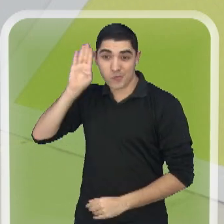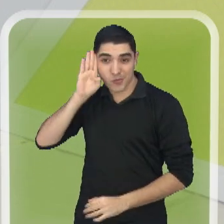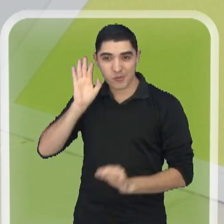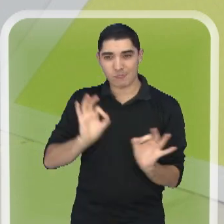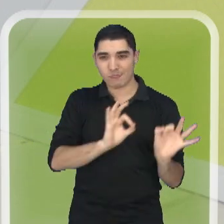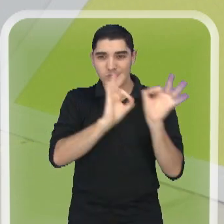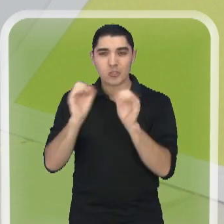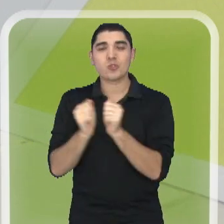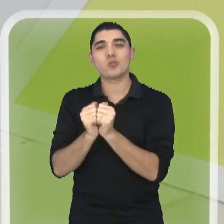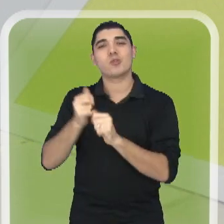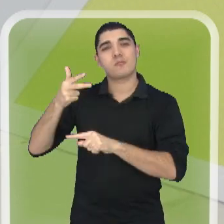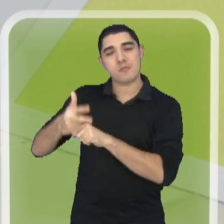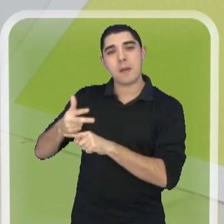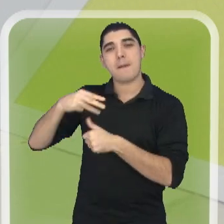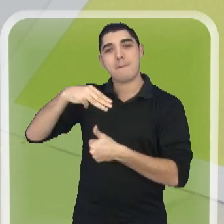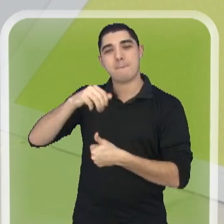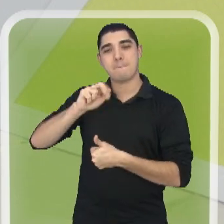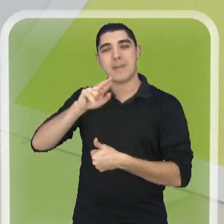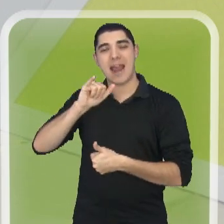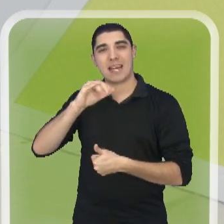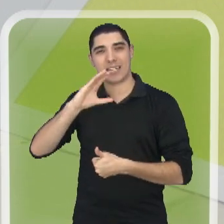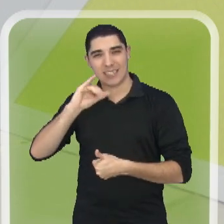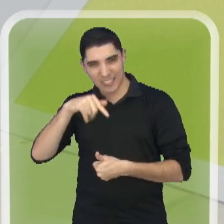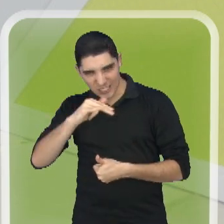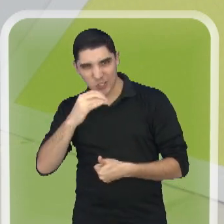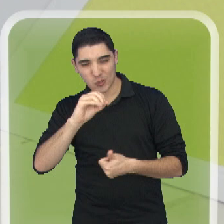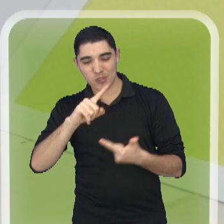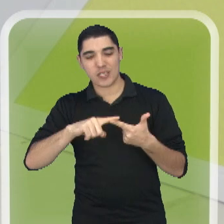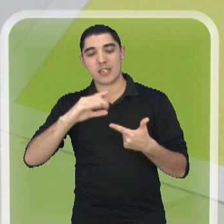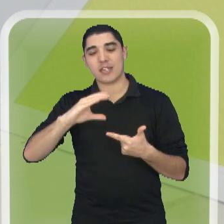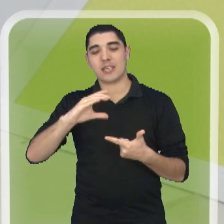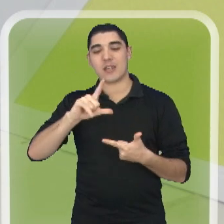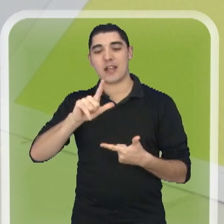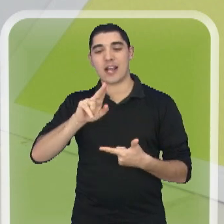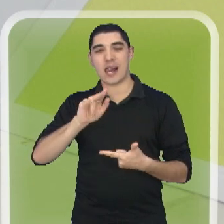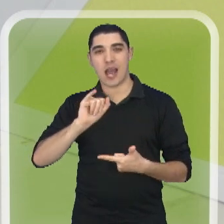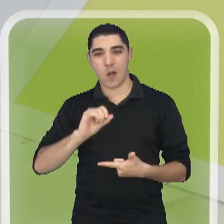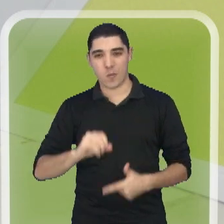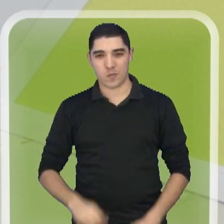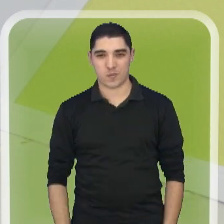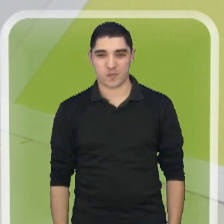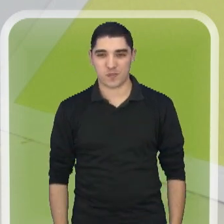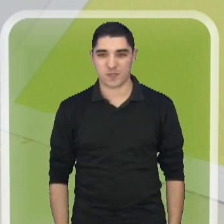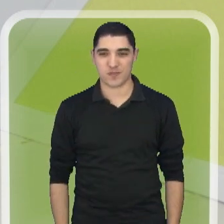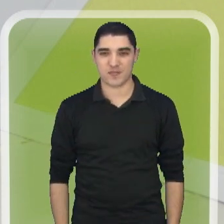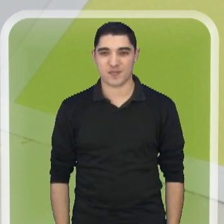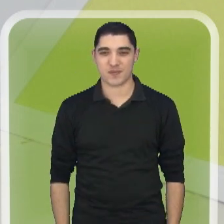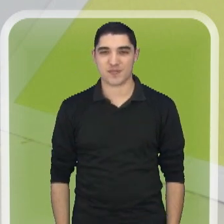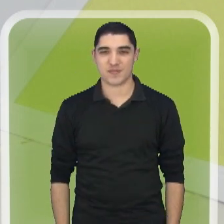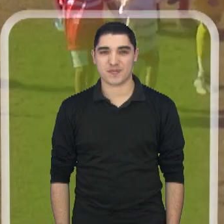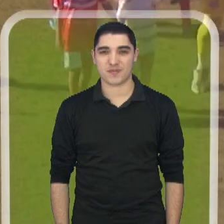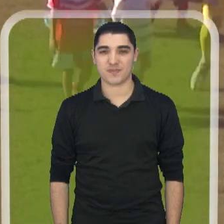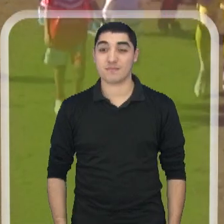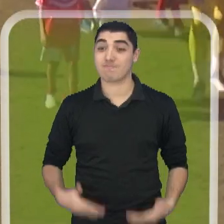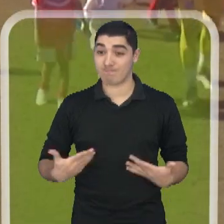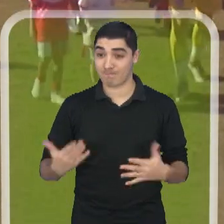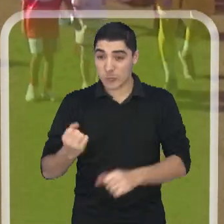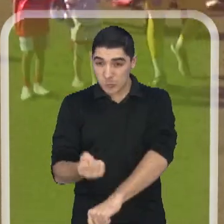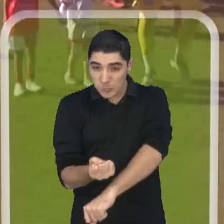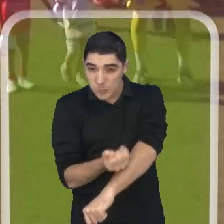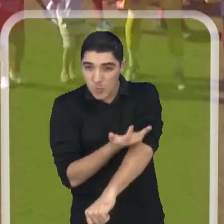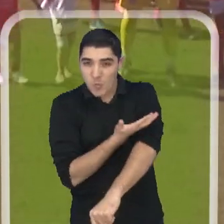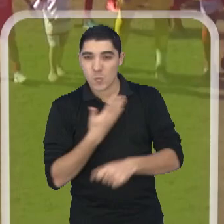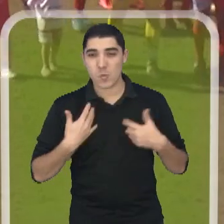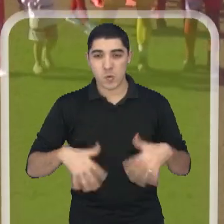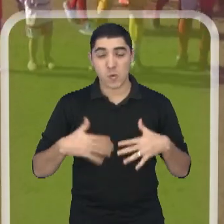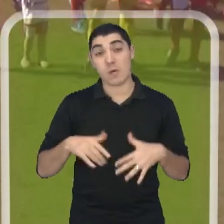os cinegrafistas Marquinhos Almeida e Claudinei Salles. Solta, Matheus! Depois de muitas emoções, os